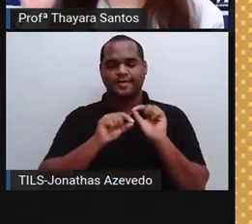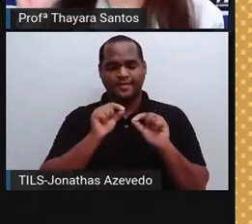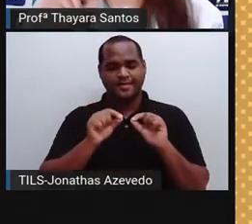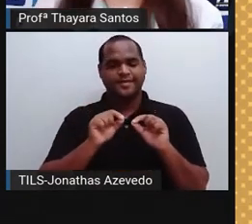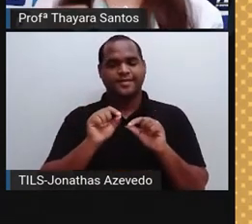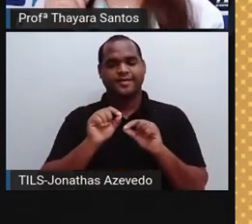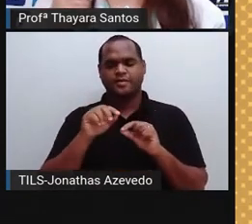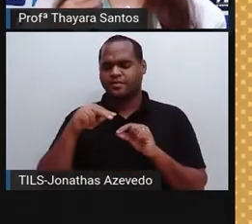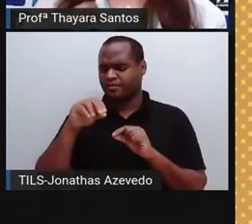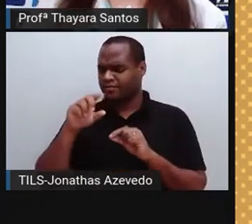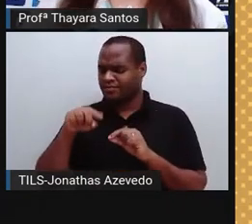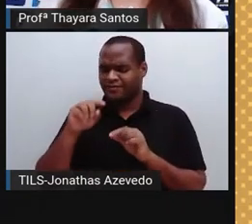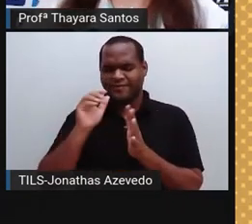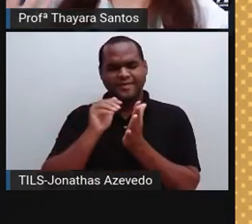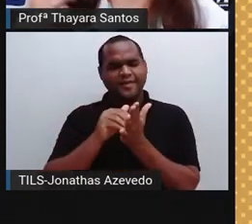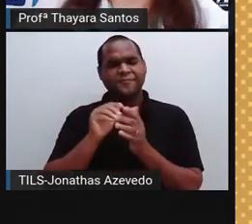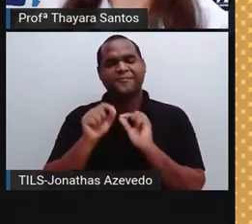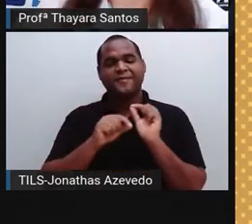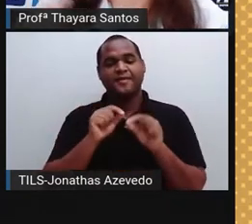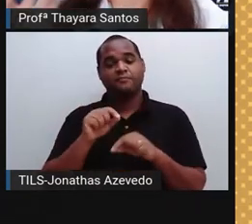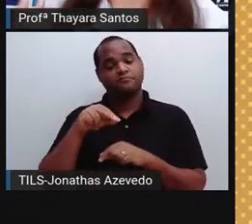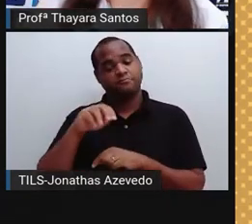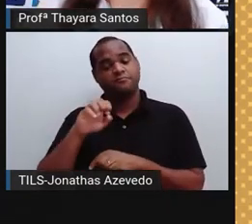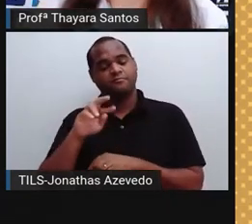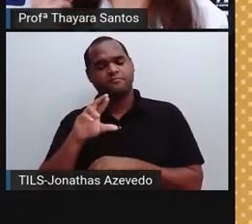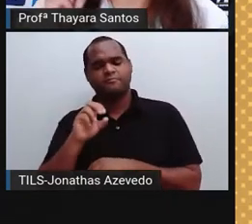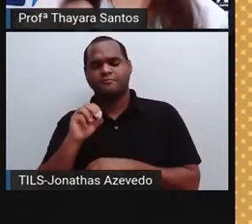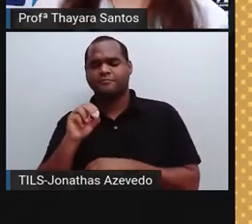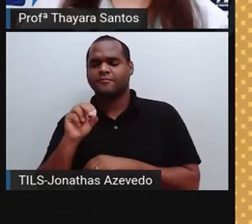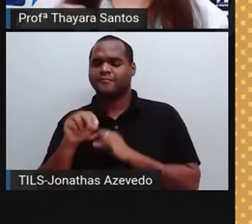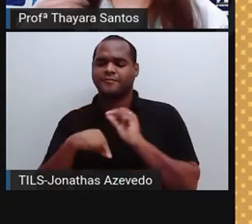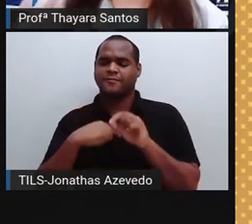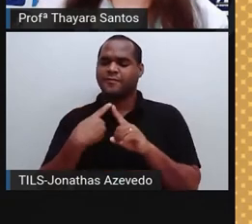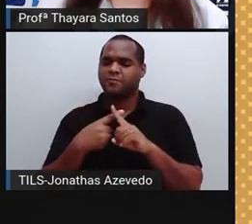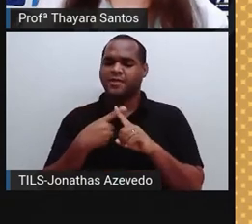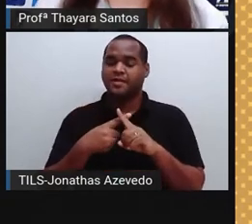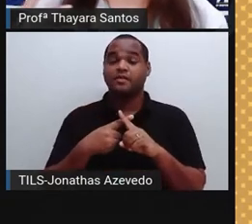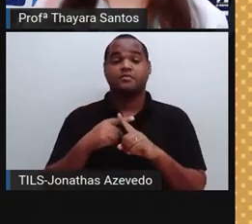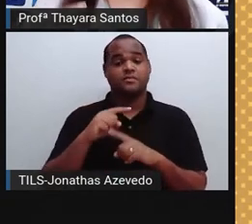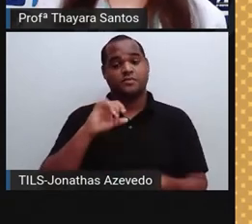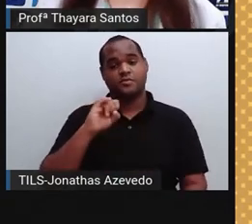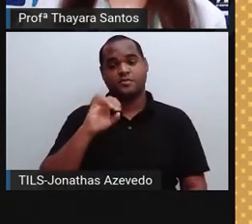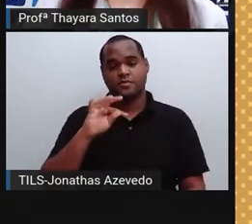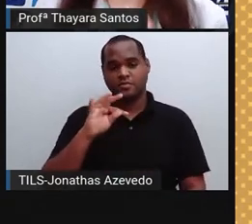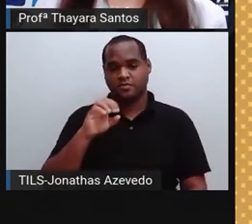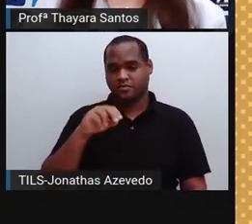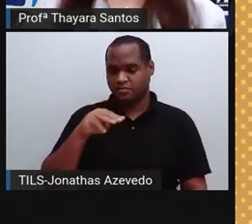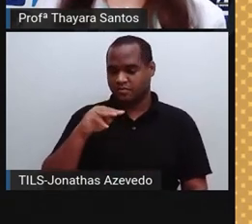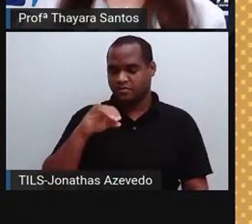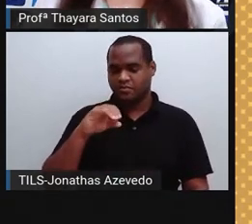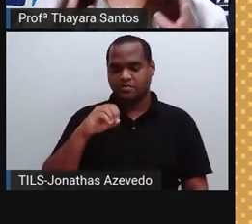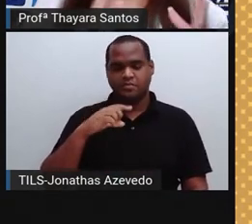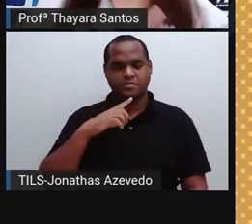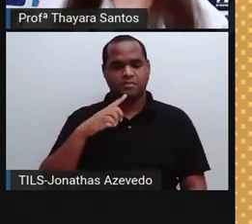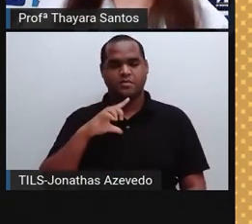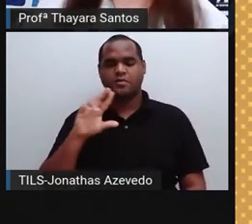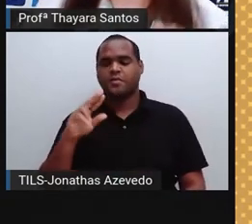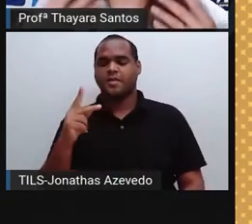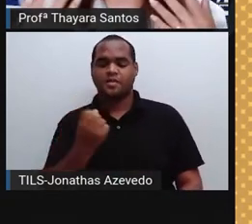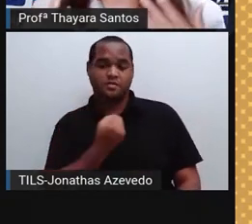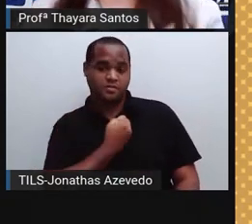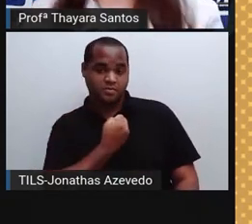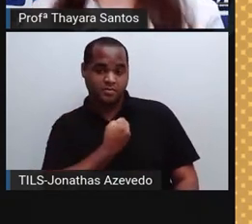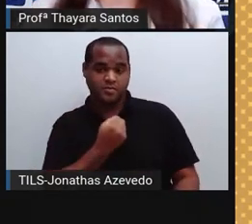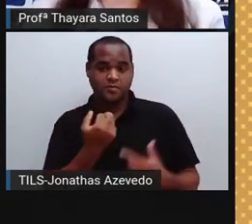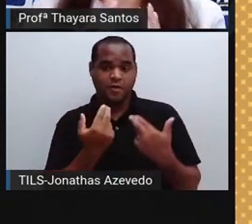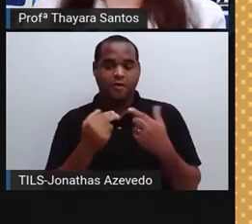no finalzinho vem de nêutrons. Por quê? Os isótonos são aqueles átomos que eles possuem número atômico e um